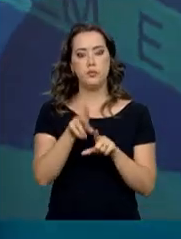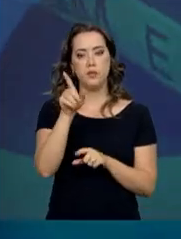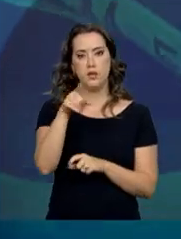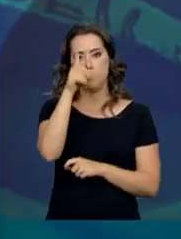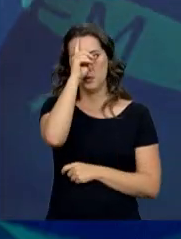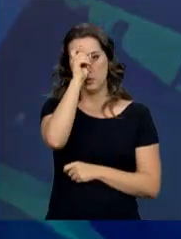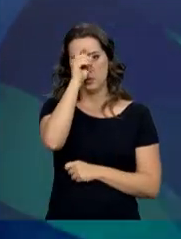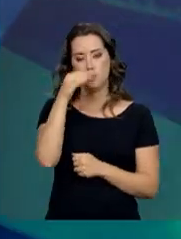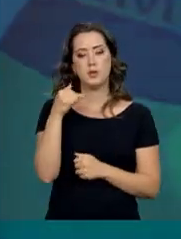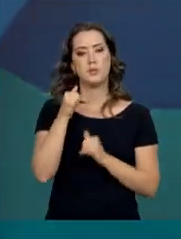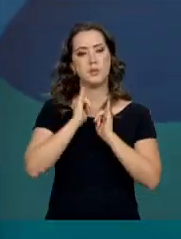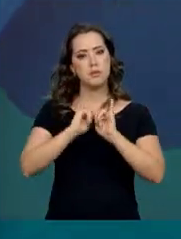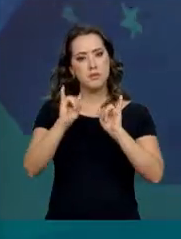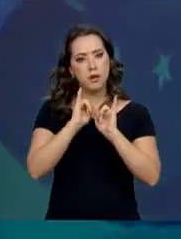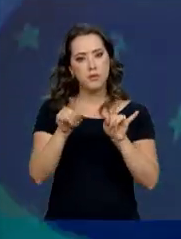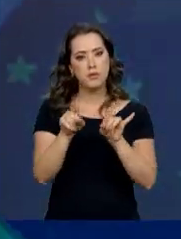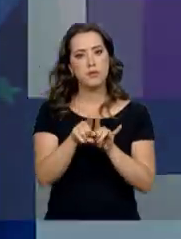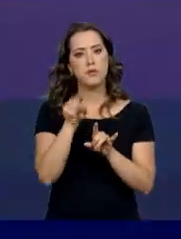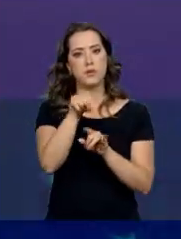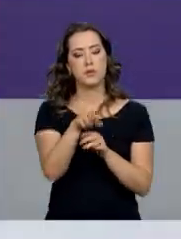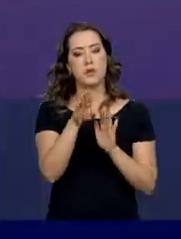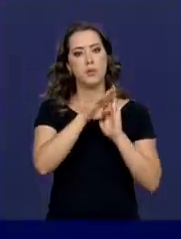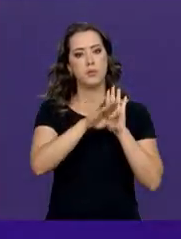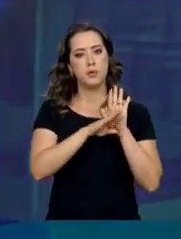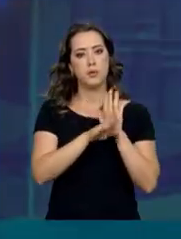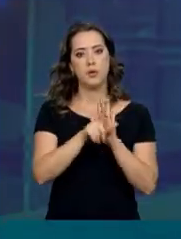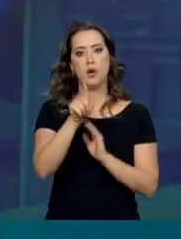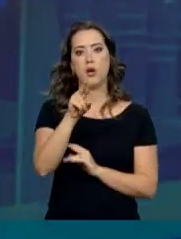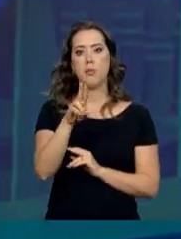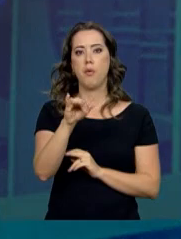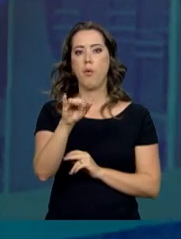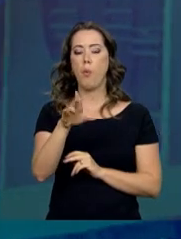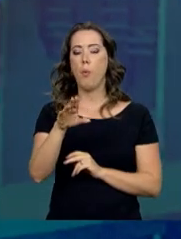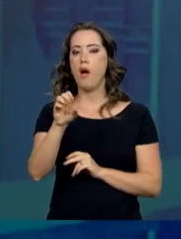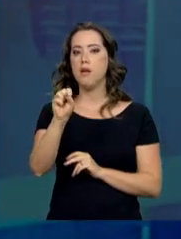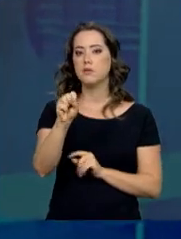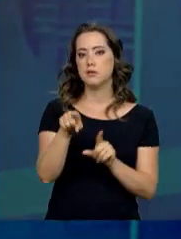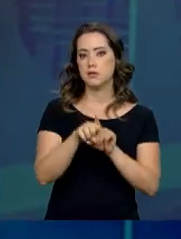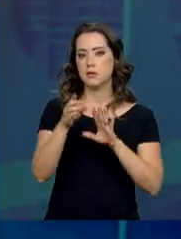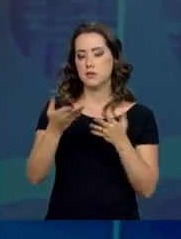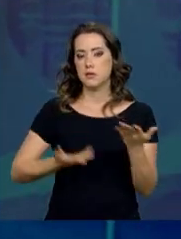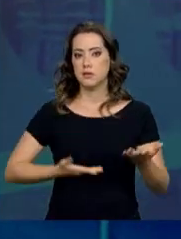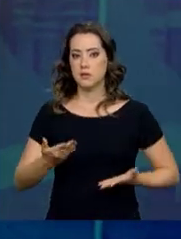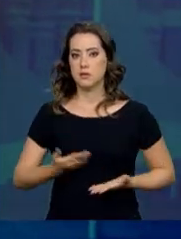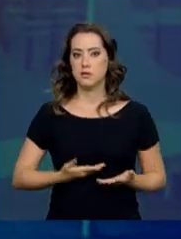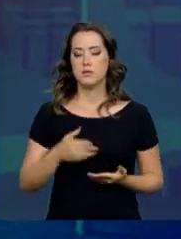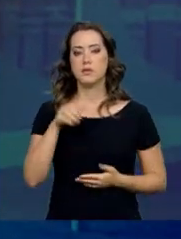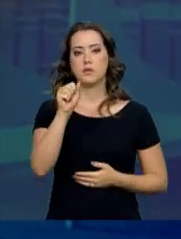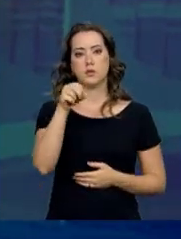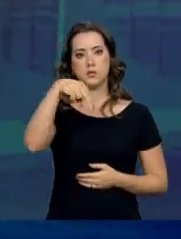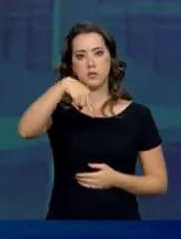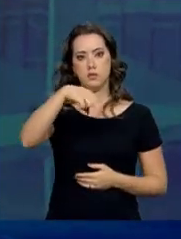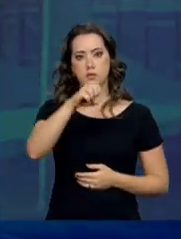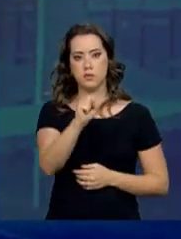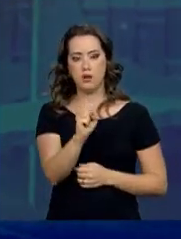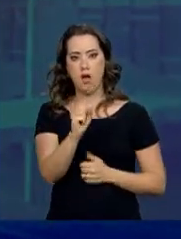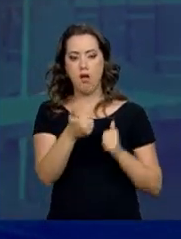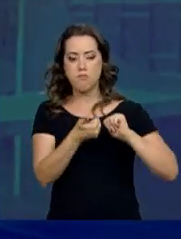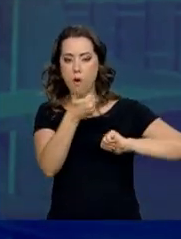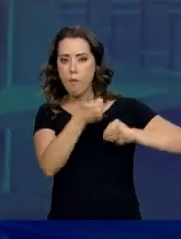também deverão alimentar o programa qualis um serviço da ns que analisa o índice de qualidade hospitalar